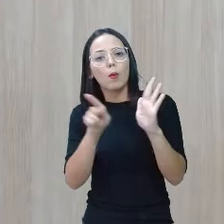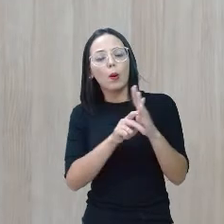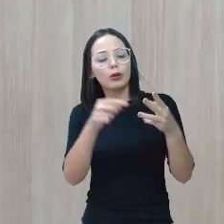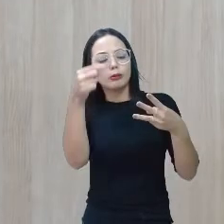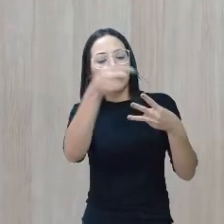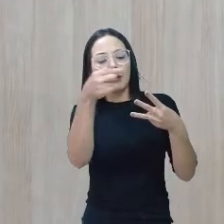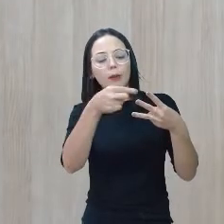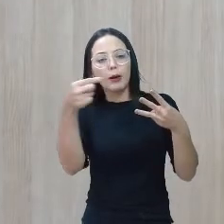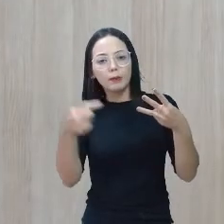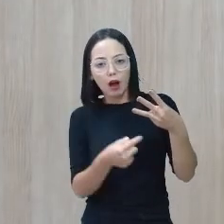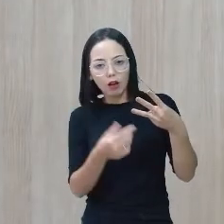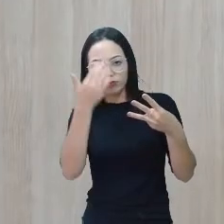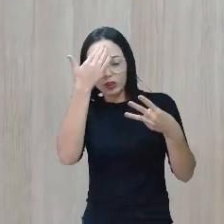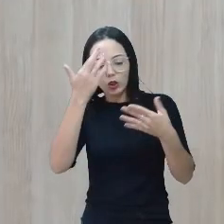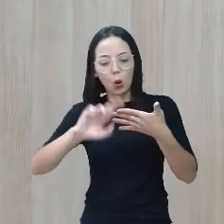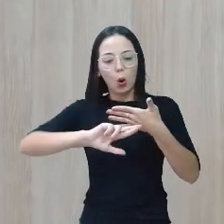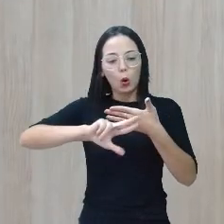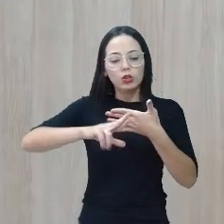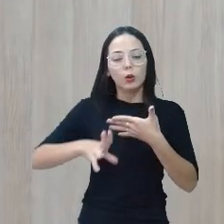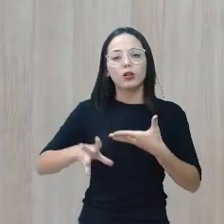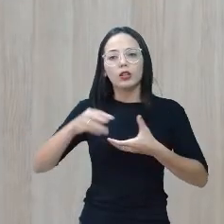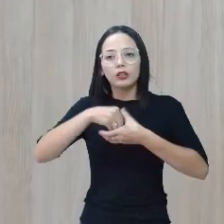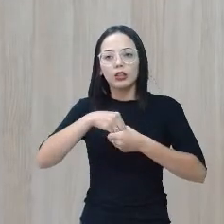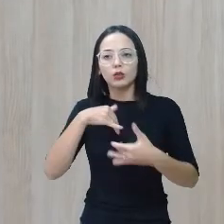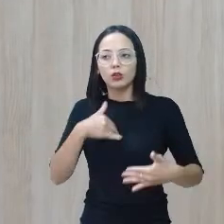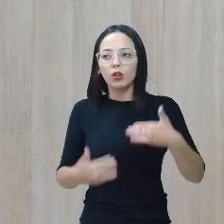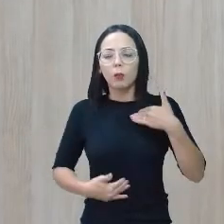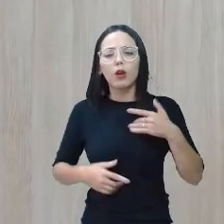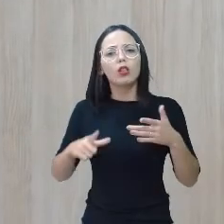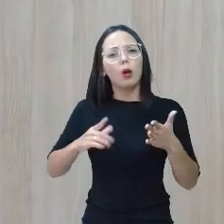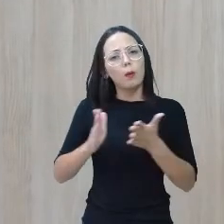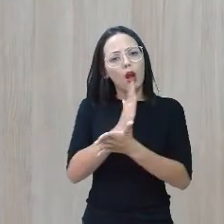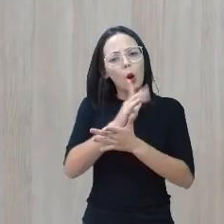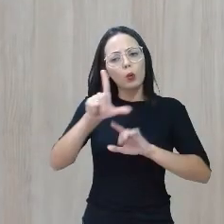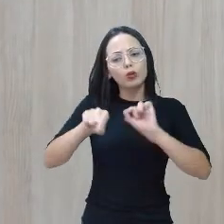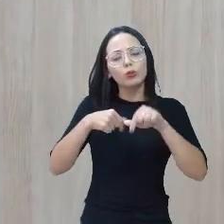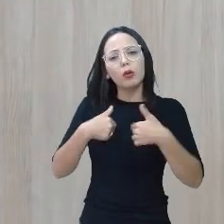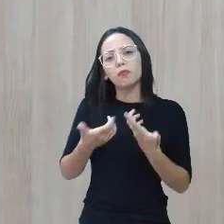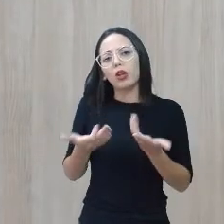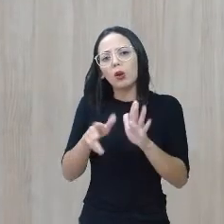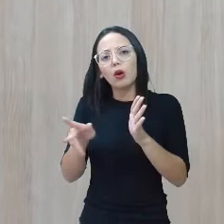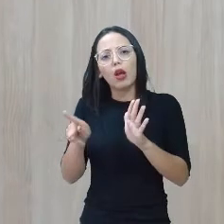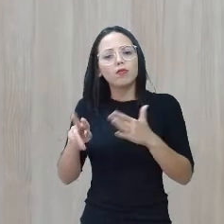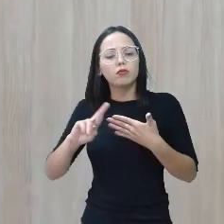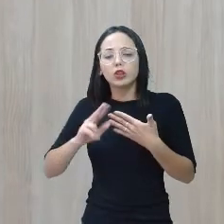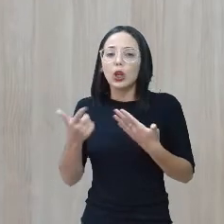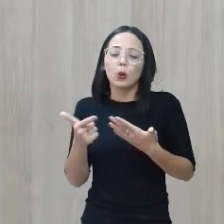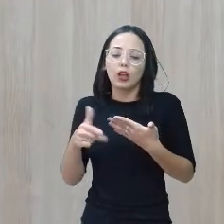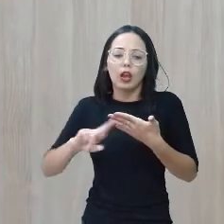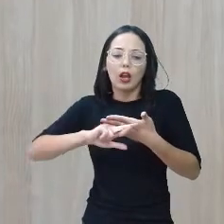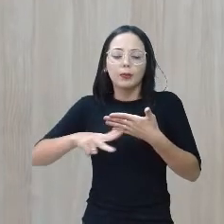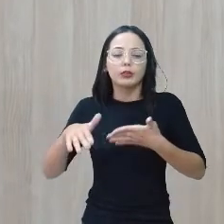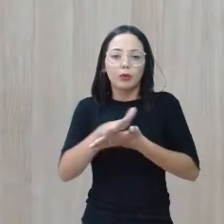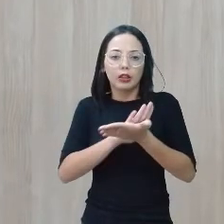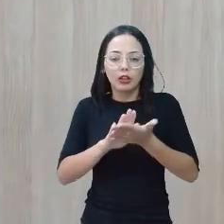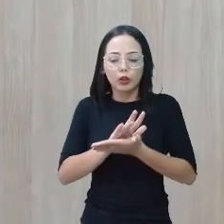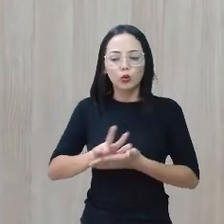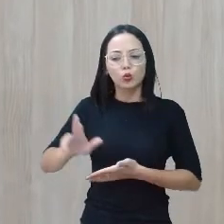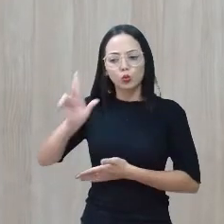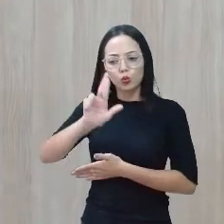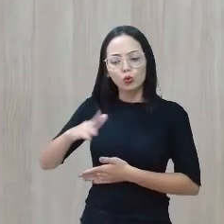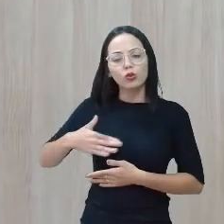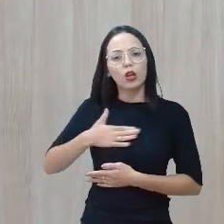um, que efeitos causa no organismo, e existem mulheres também que não têm nenhum efeito e usam e